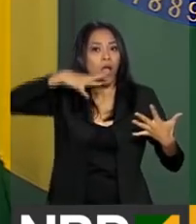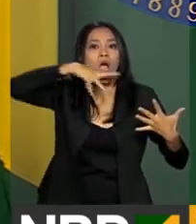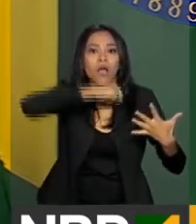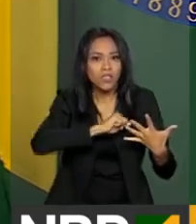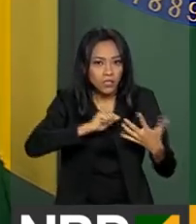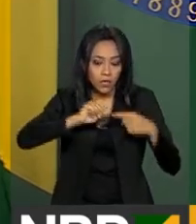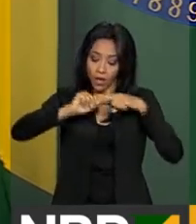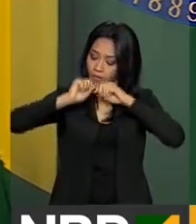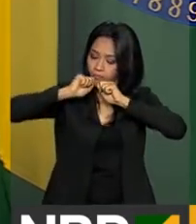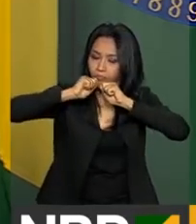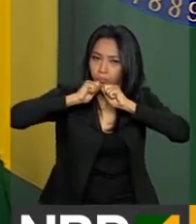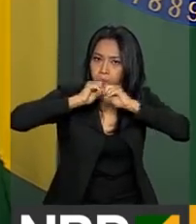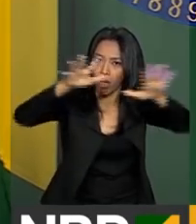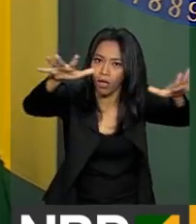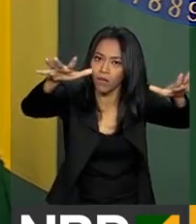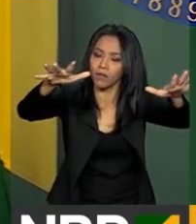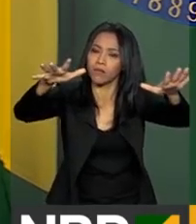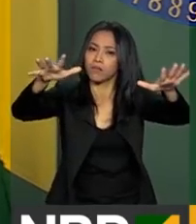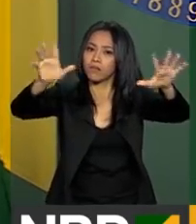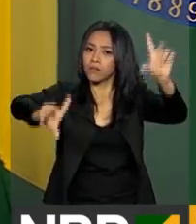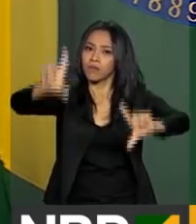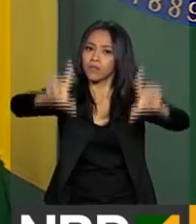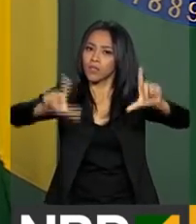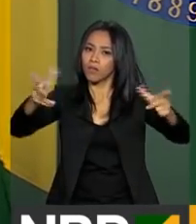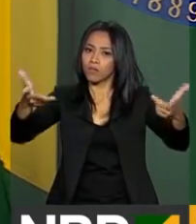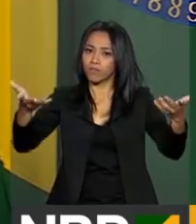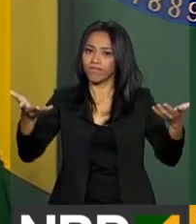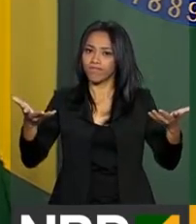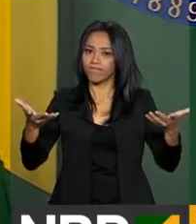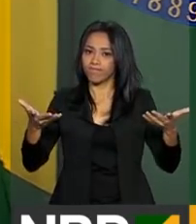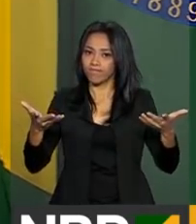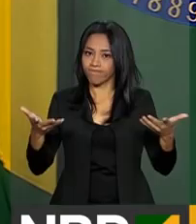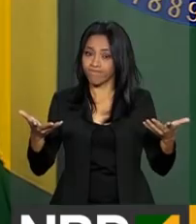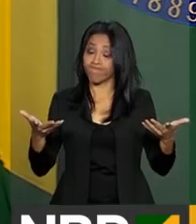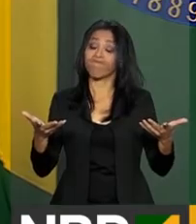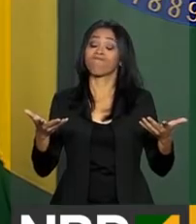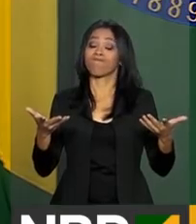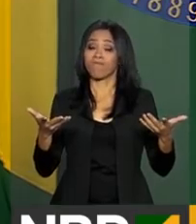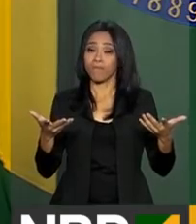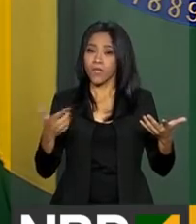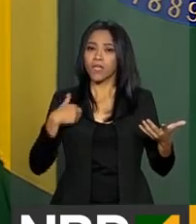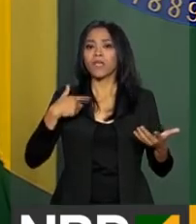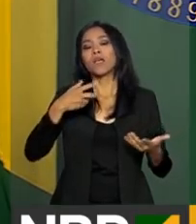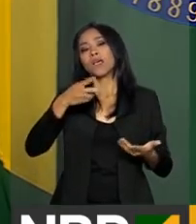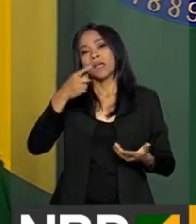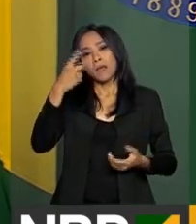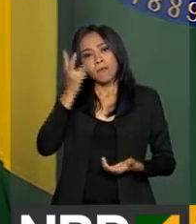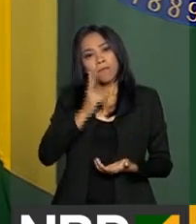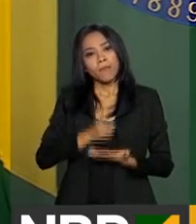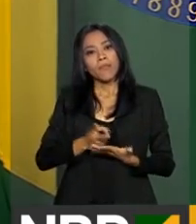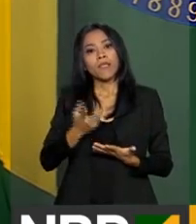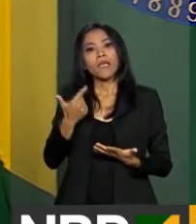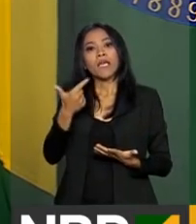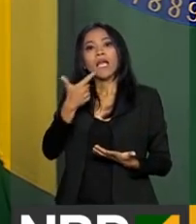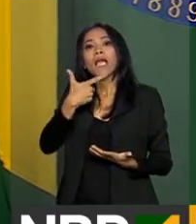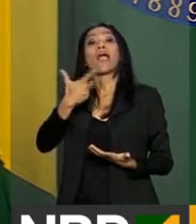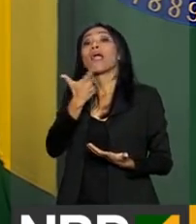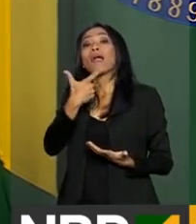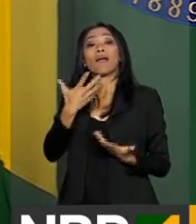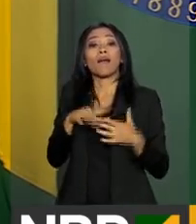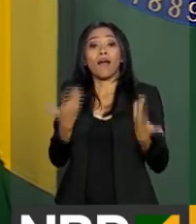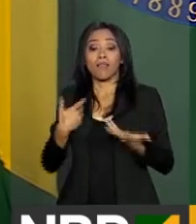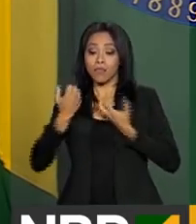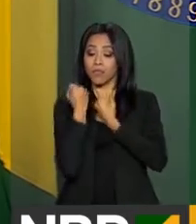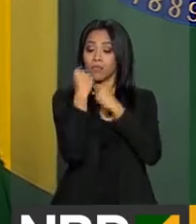divulgado para a imprensa sem que volto a dizer a defesa tem a menor possibilidade